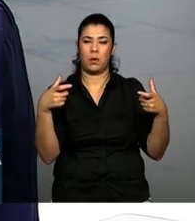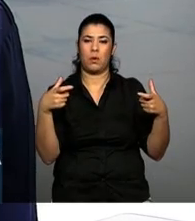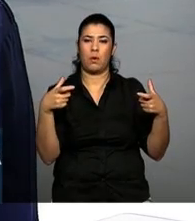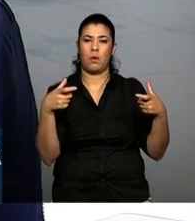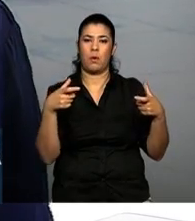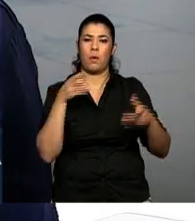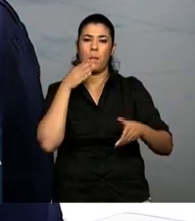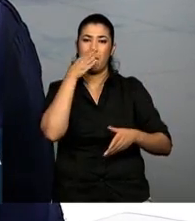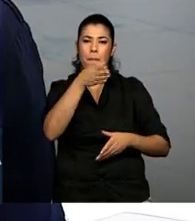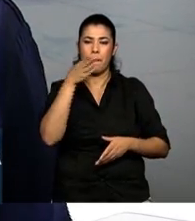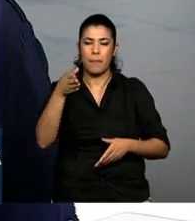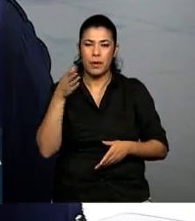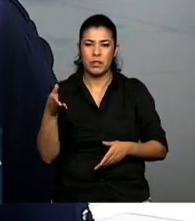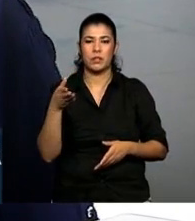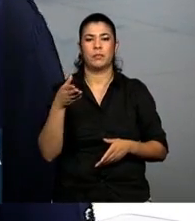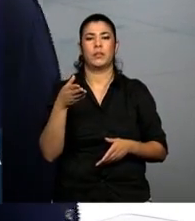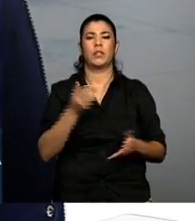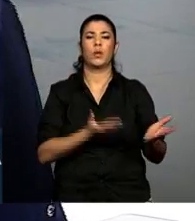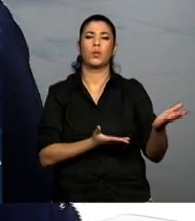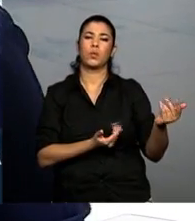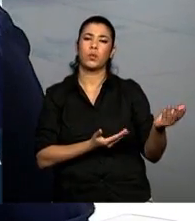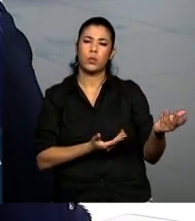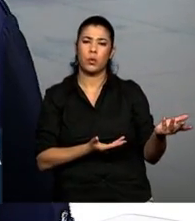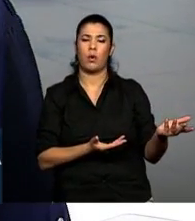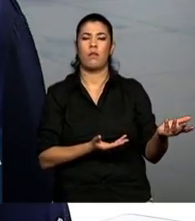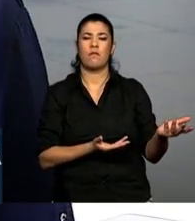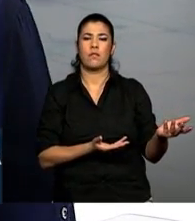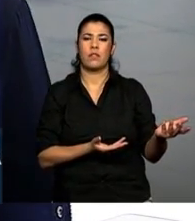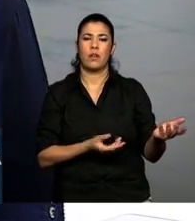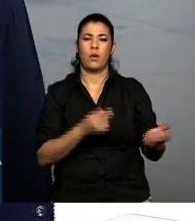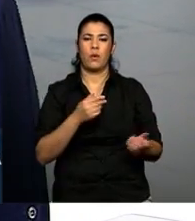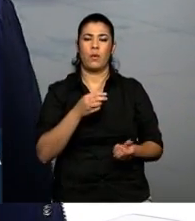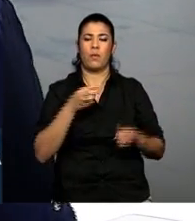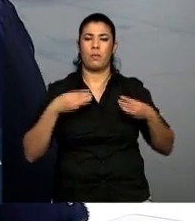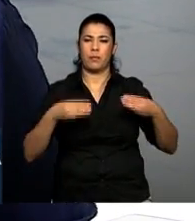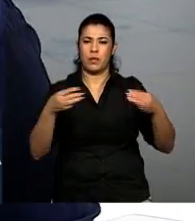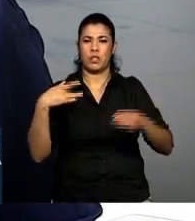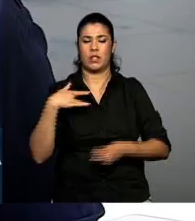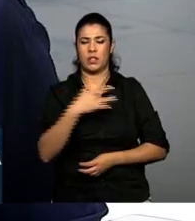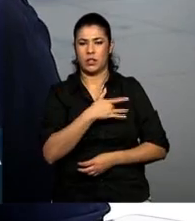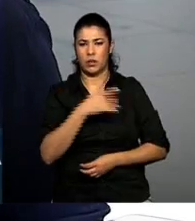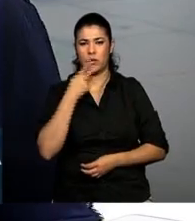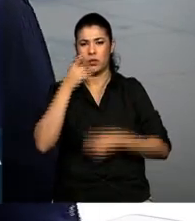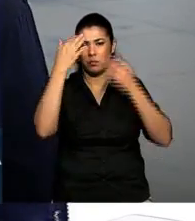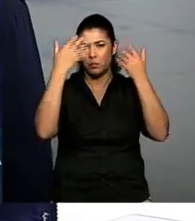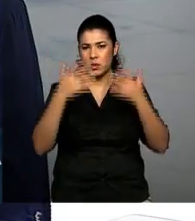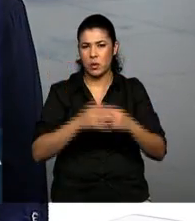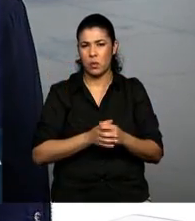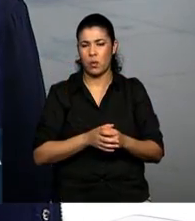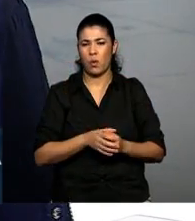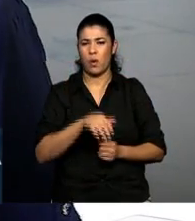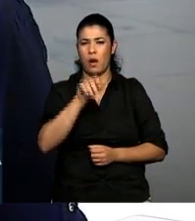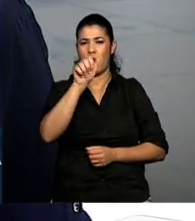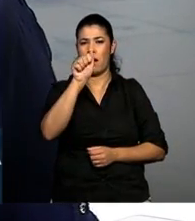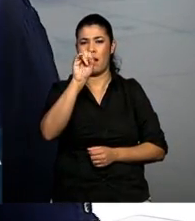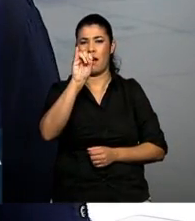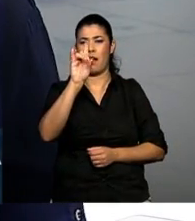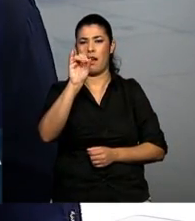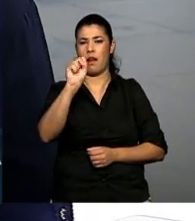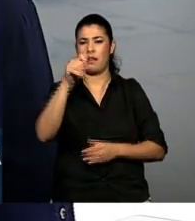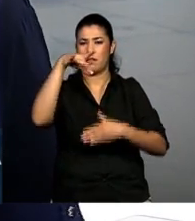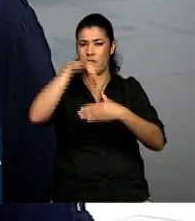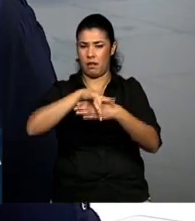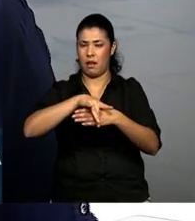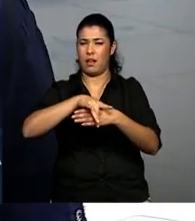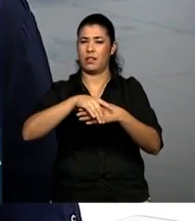eh da da Juventude eh o Ministério da Saúde diz que a aumentando entre os jovens tem a questão da violência